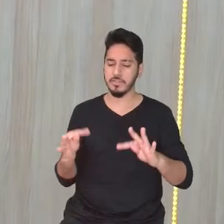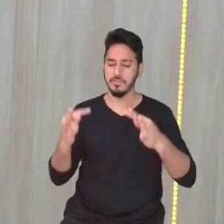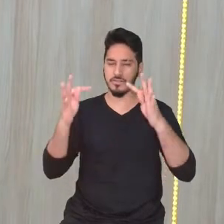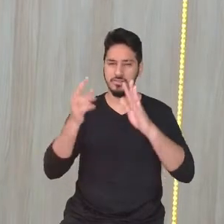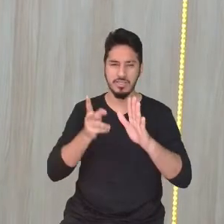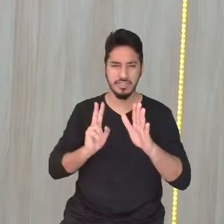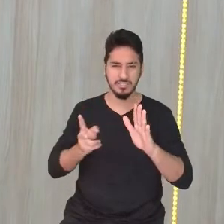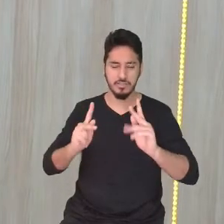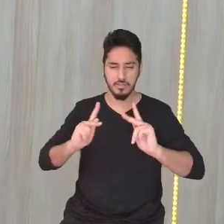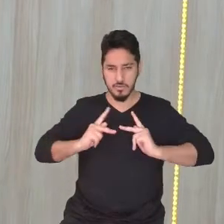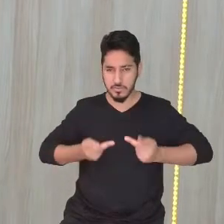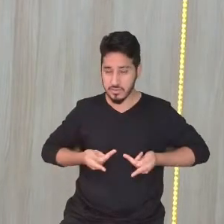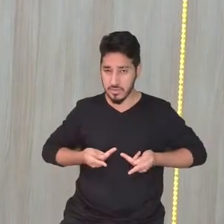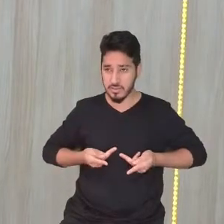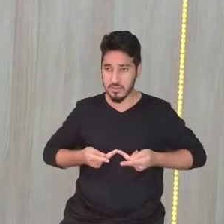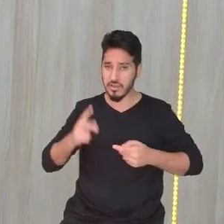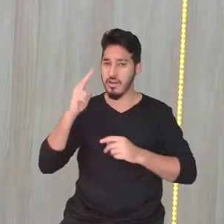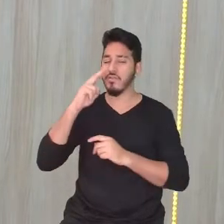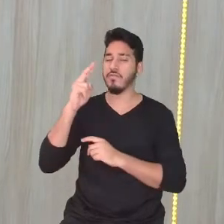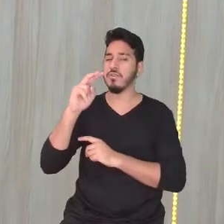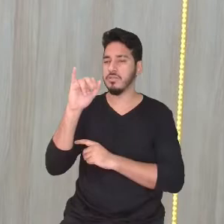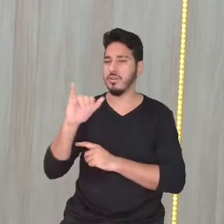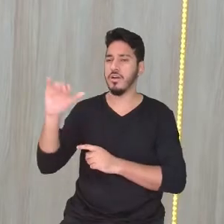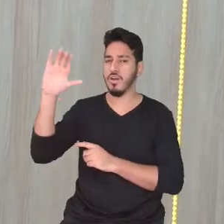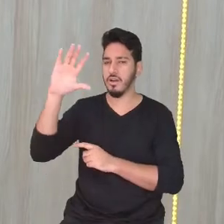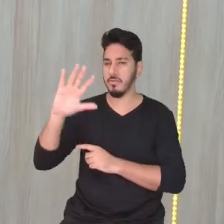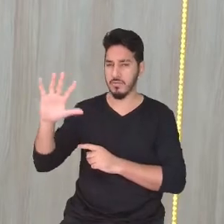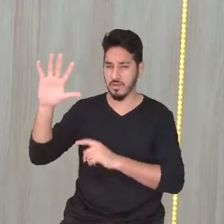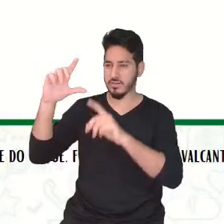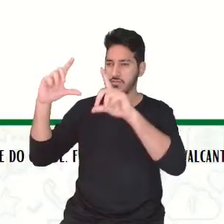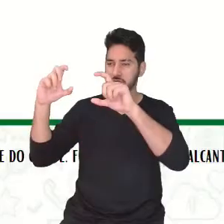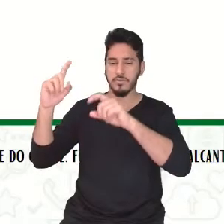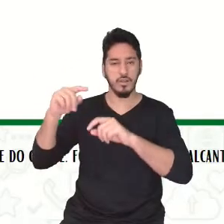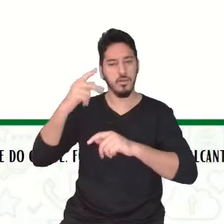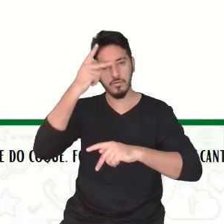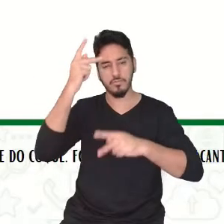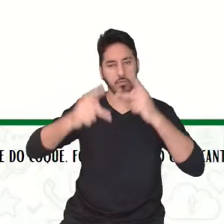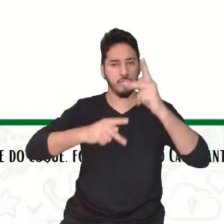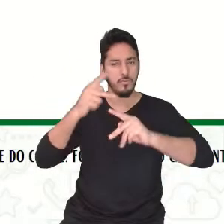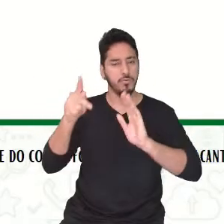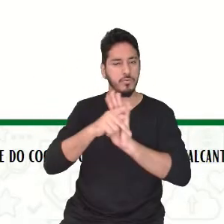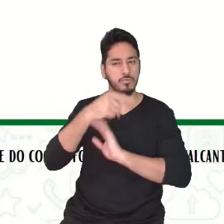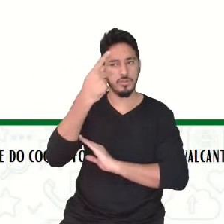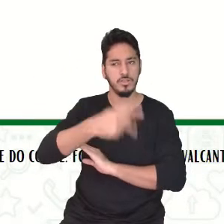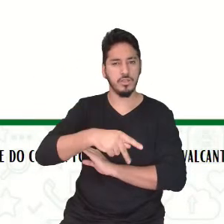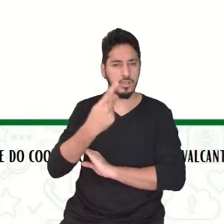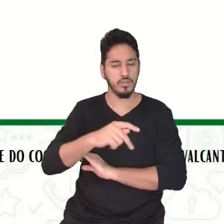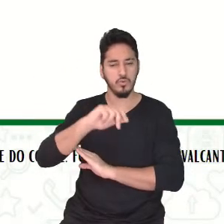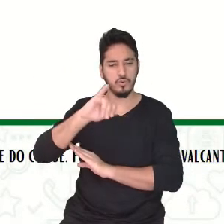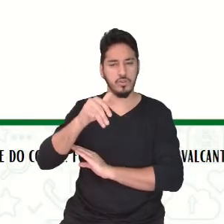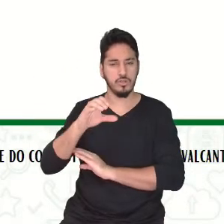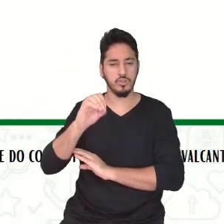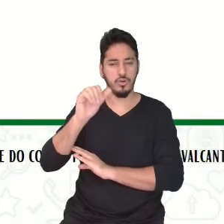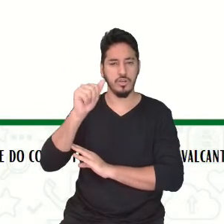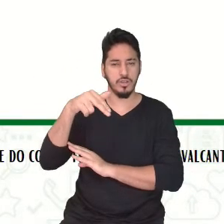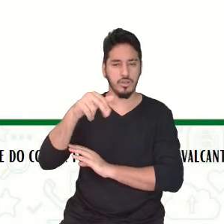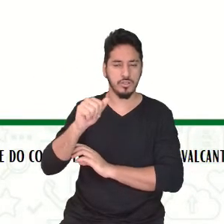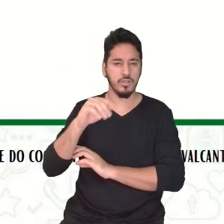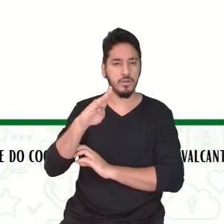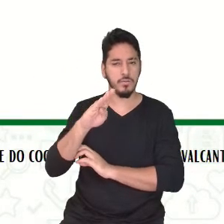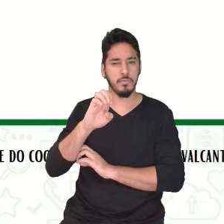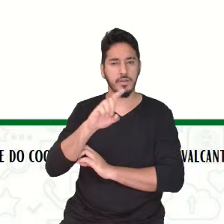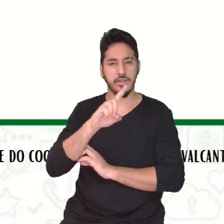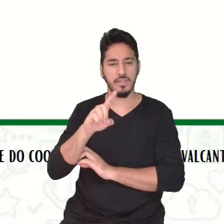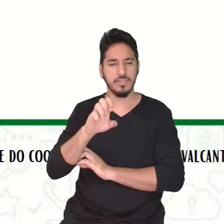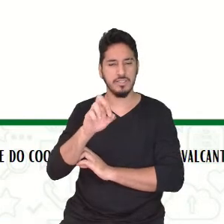ela é humanizada. Vejam essa foto, é de um bairro popular aqui, né, da nossa cidade, o bairro da Joana Bezerra, que é conhecida até